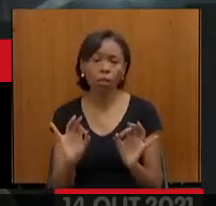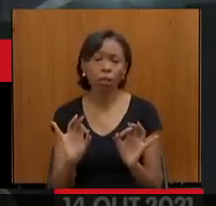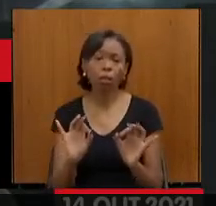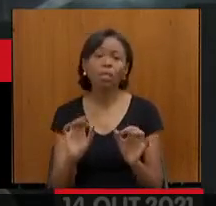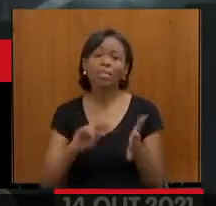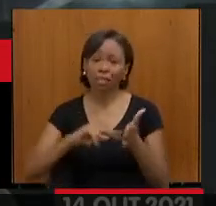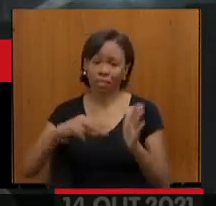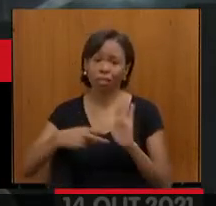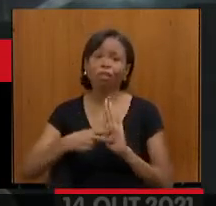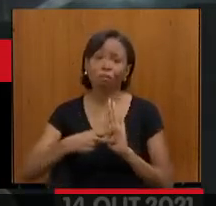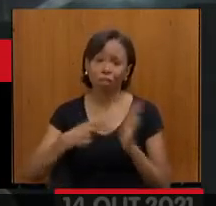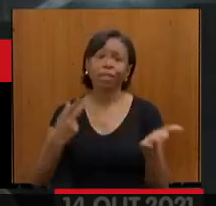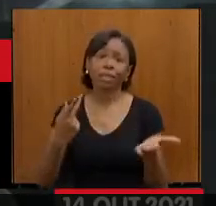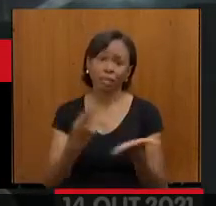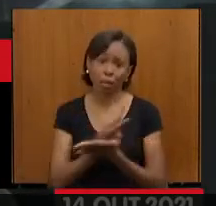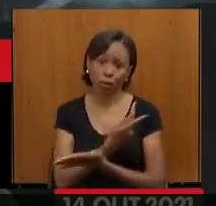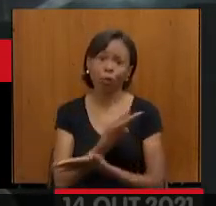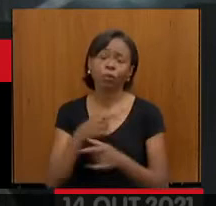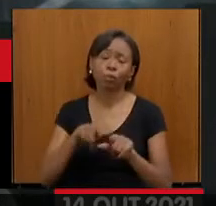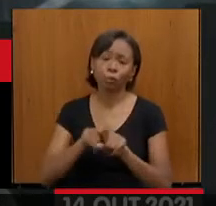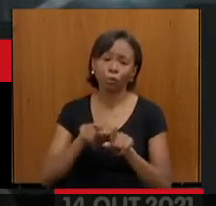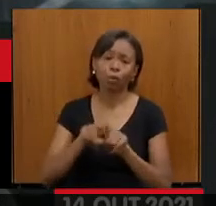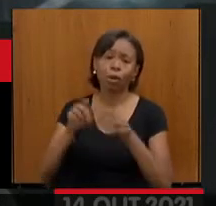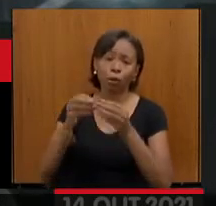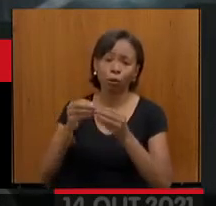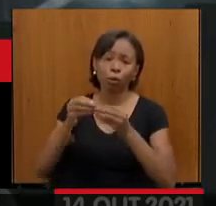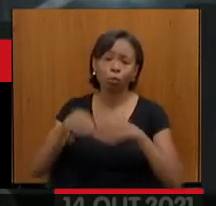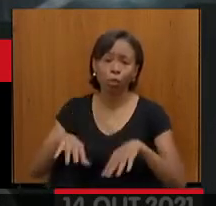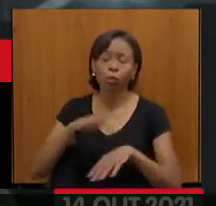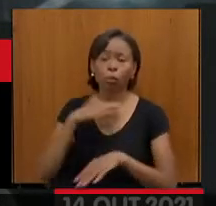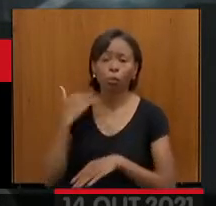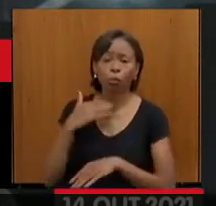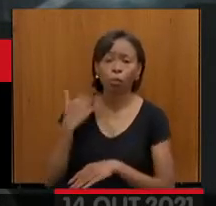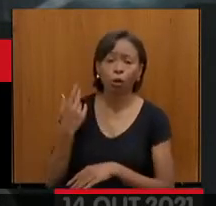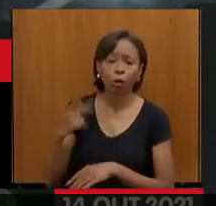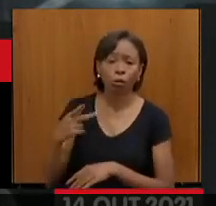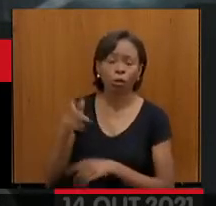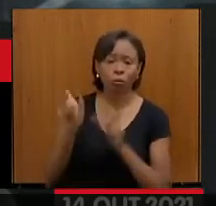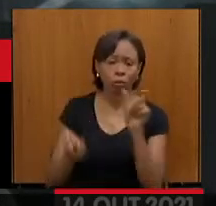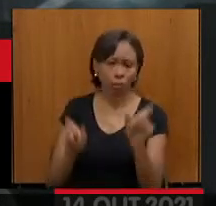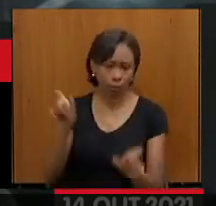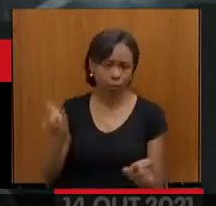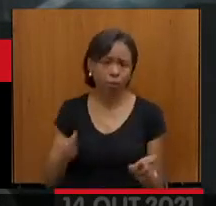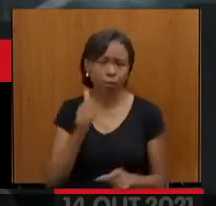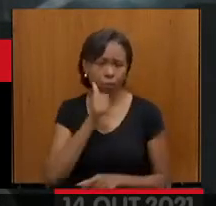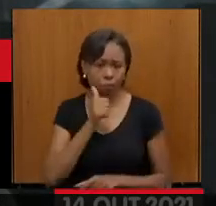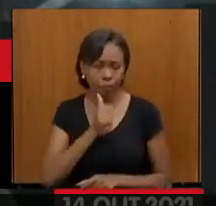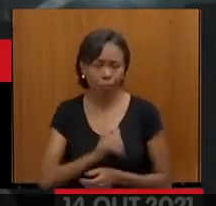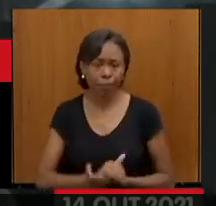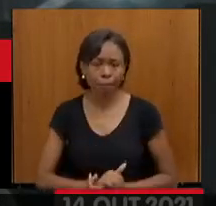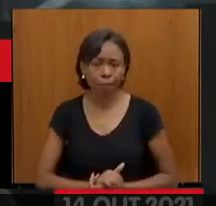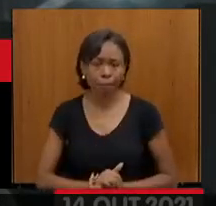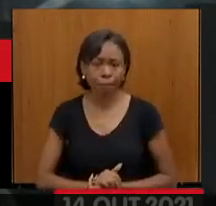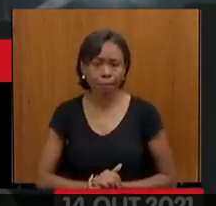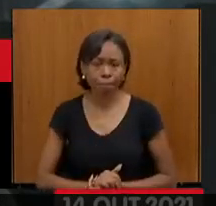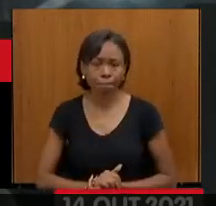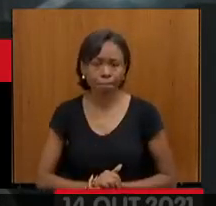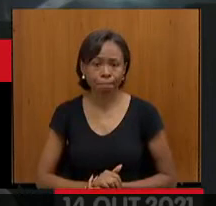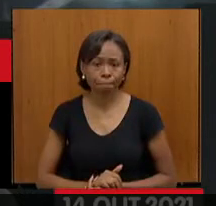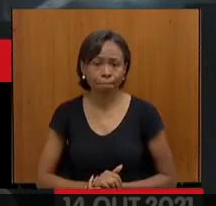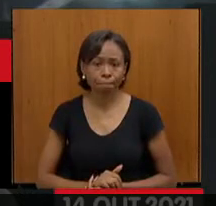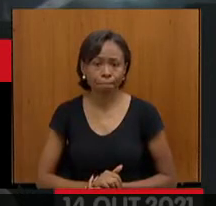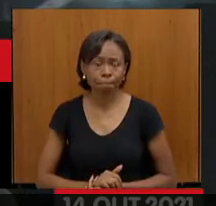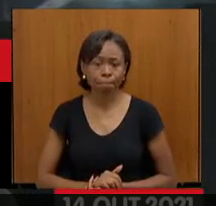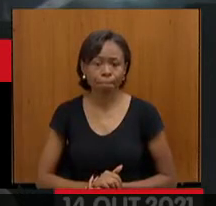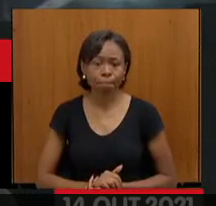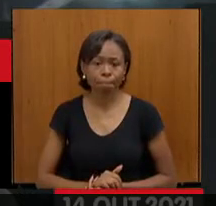nível de precariedade extremamente importante. Então, é muito significativo, por